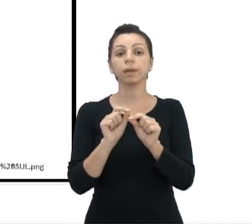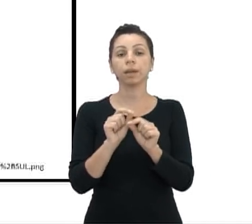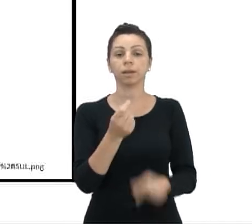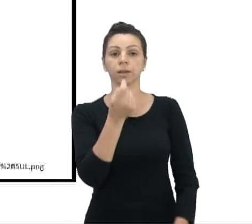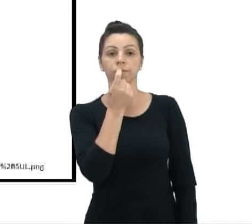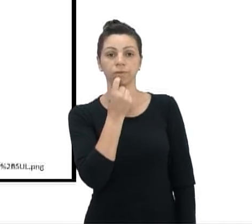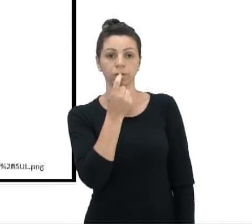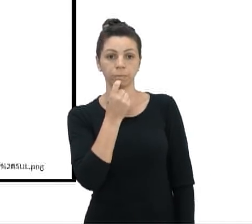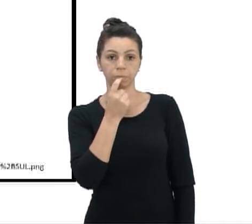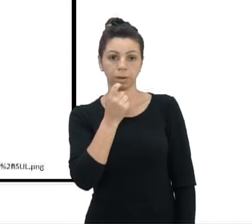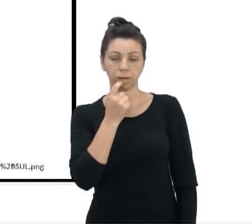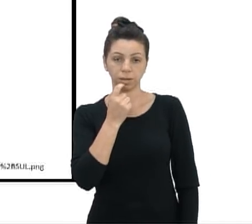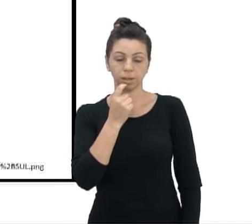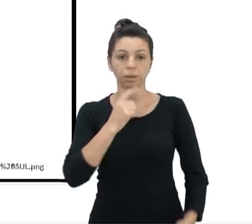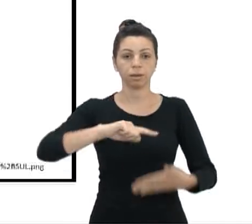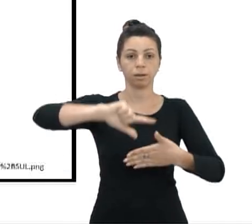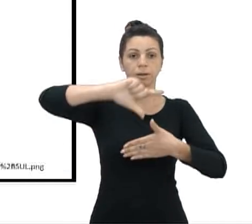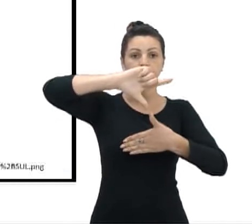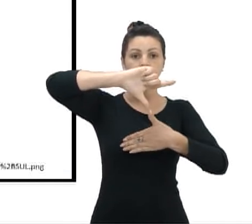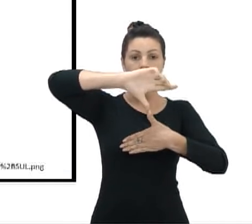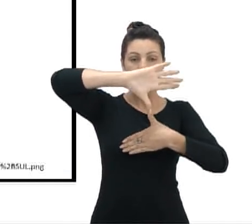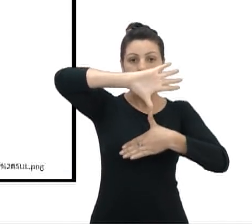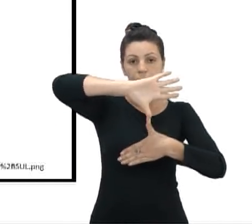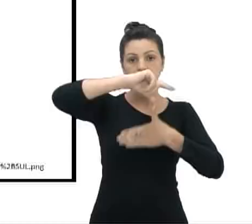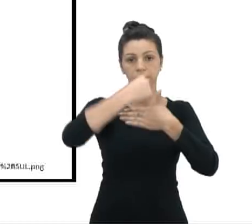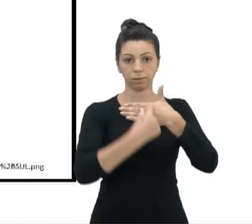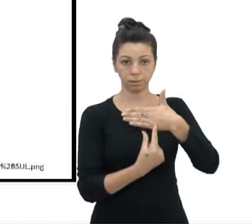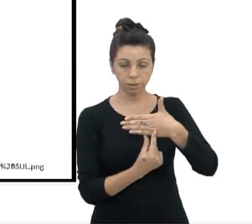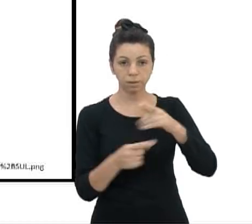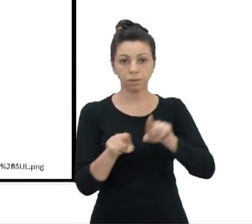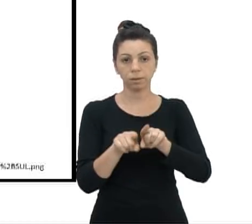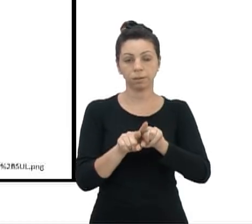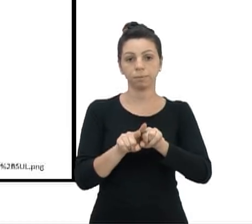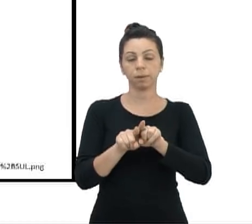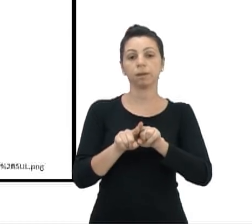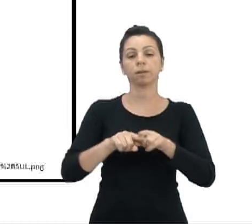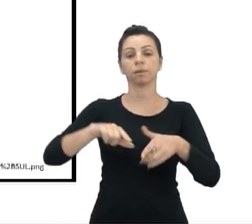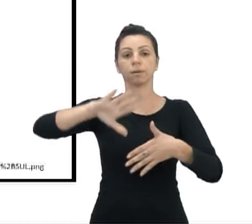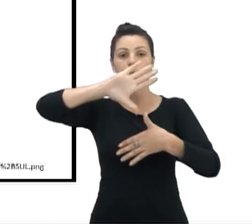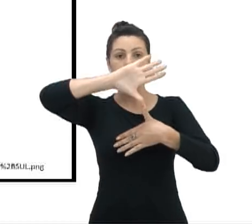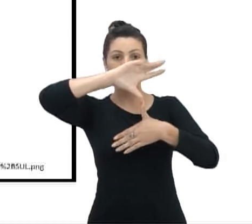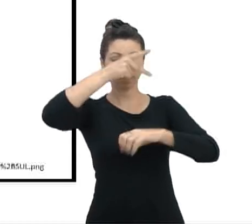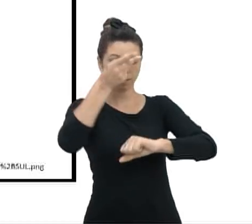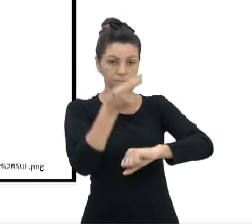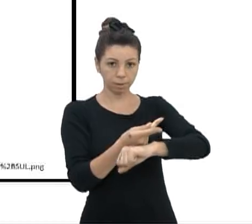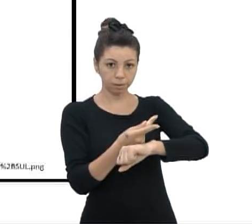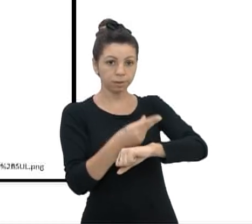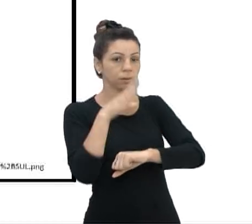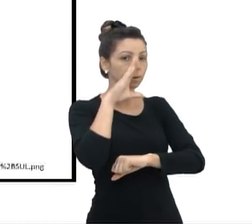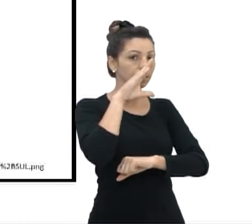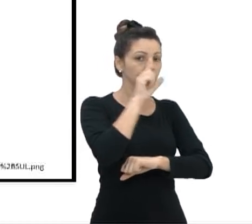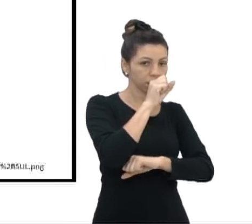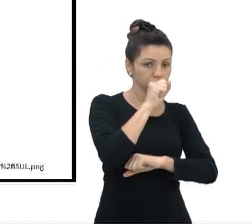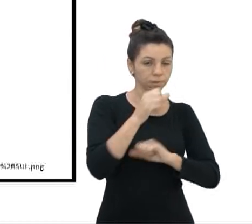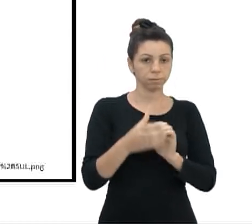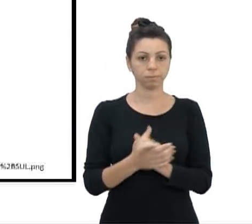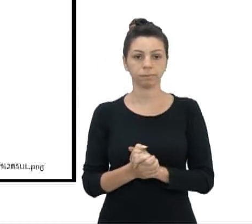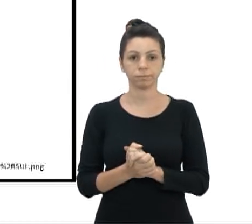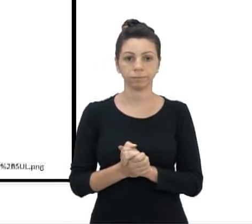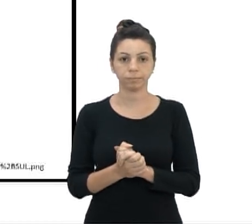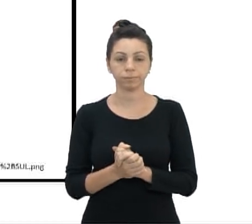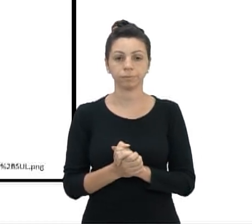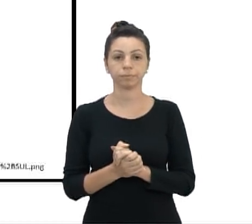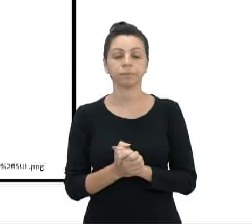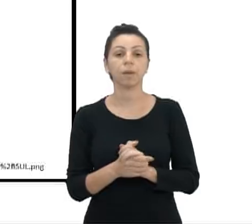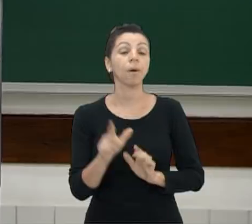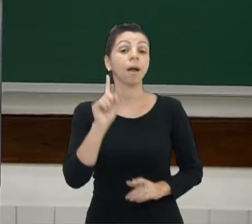América Andina e a América Latina ali numa cor laranja tendendo para o rosa. Então, aqui você